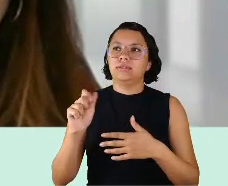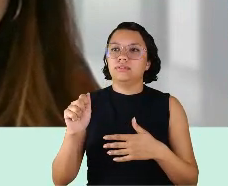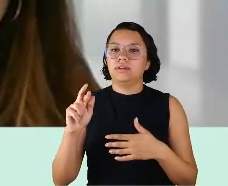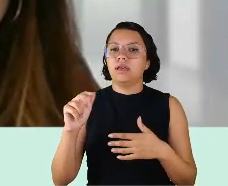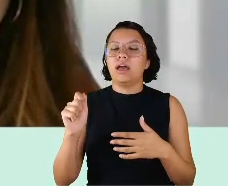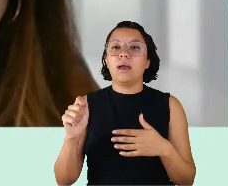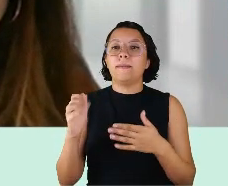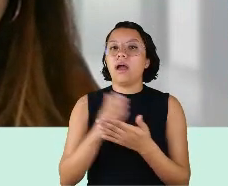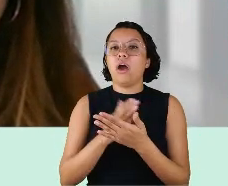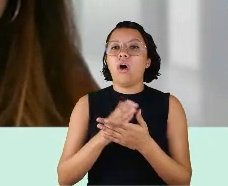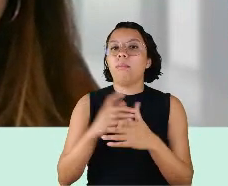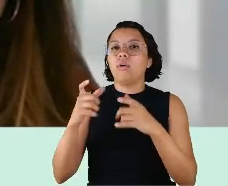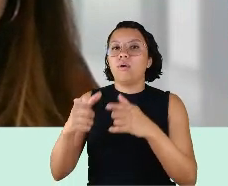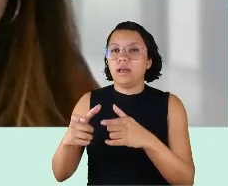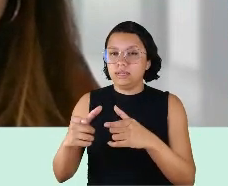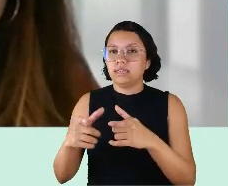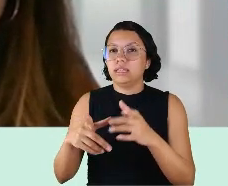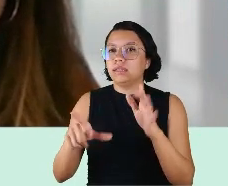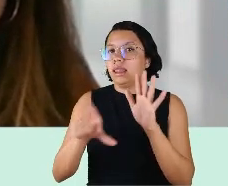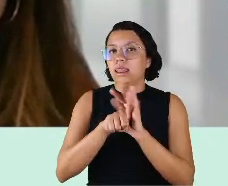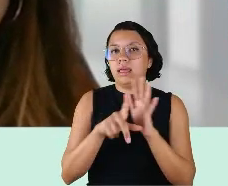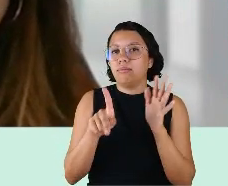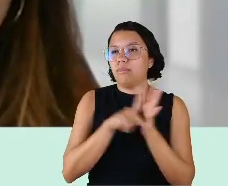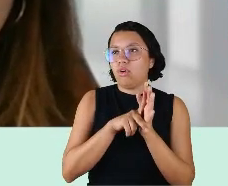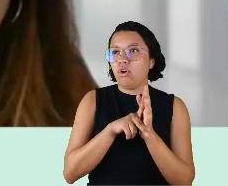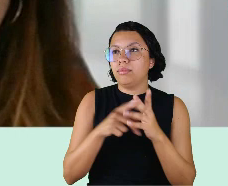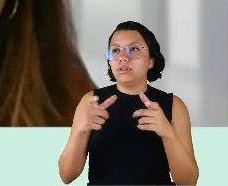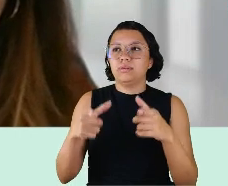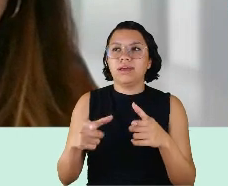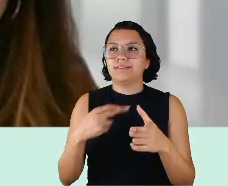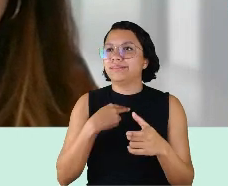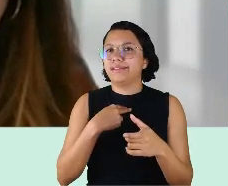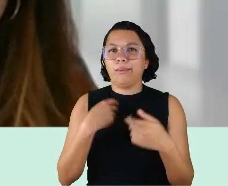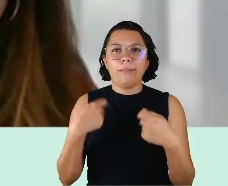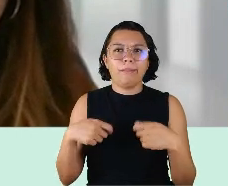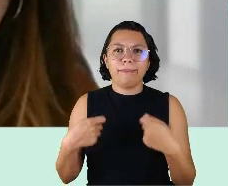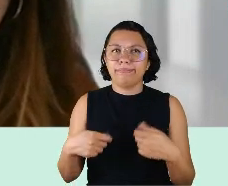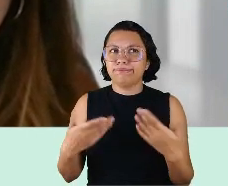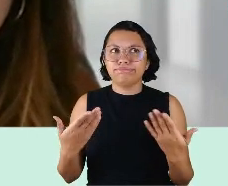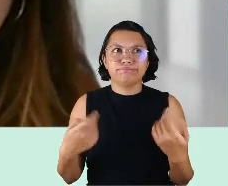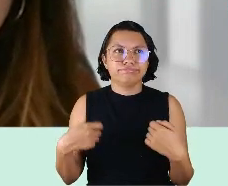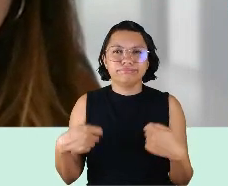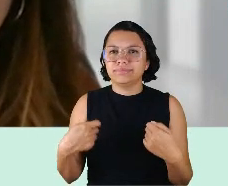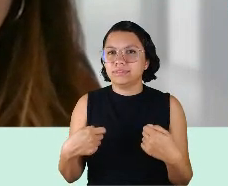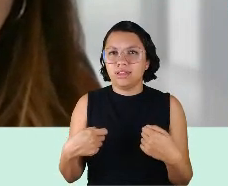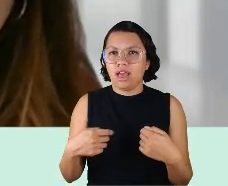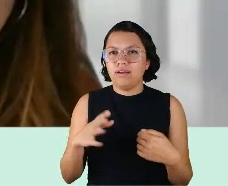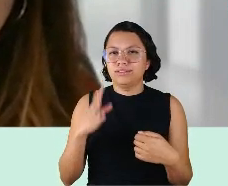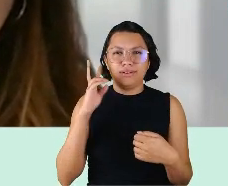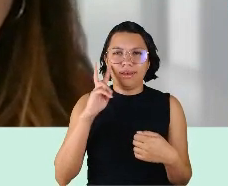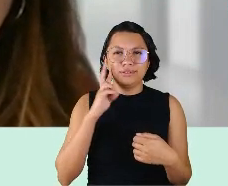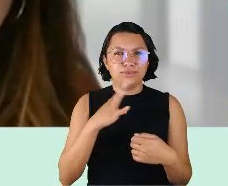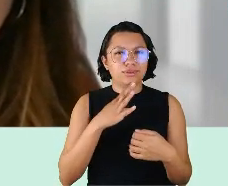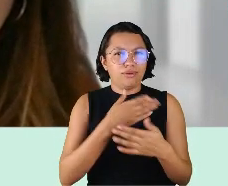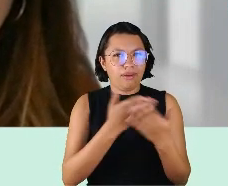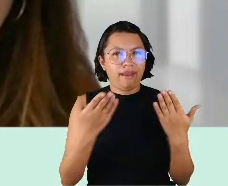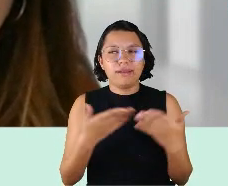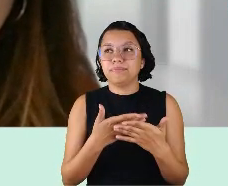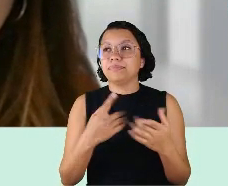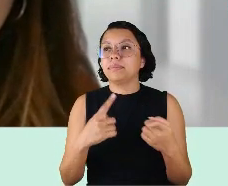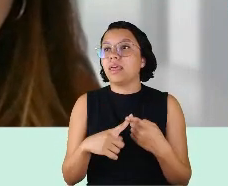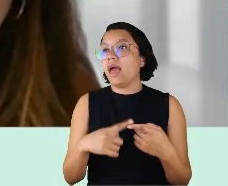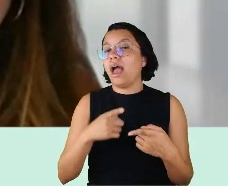para algumas localizadas já pela lei, né, que em lugares que não precisava ter uma vara federal, essa história vocês conhecem. E aí